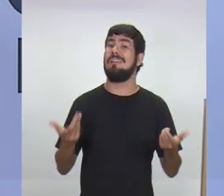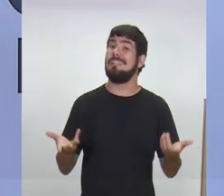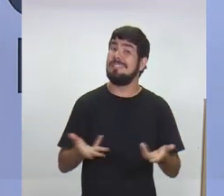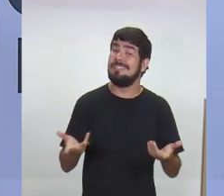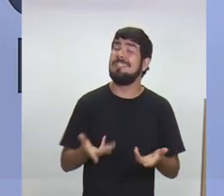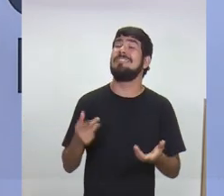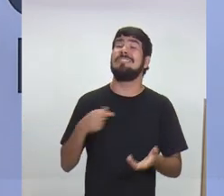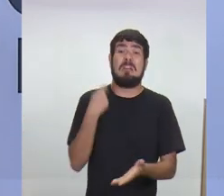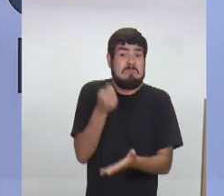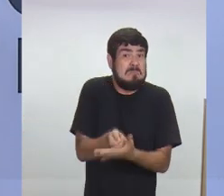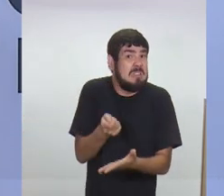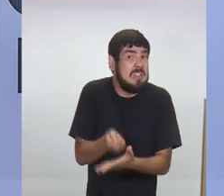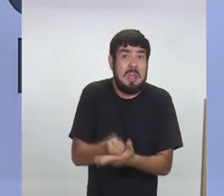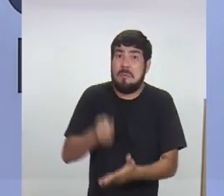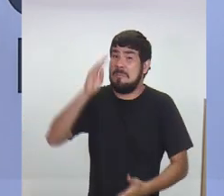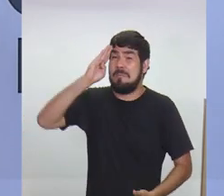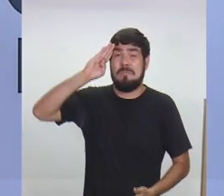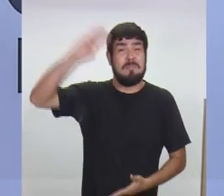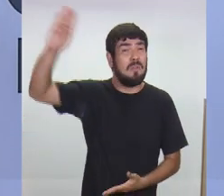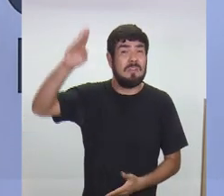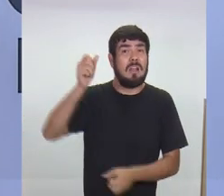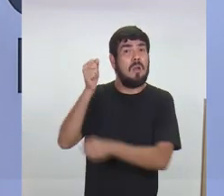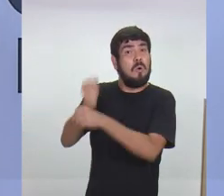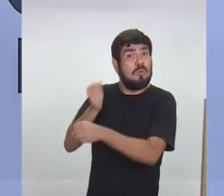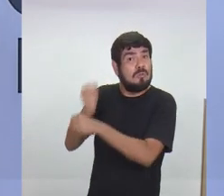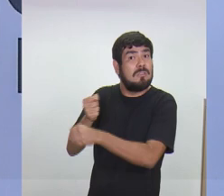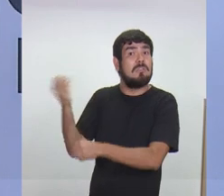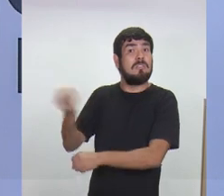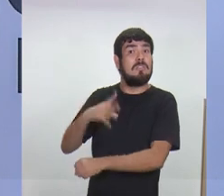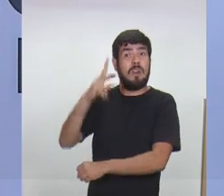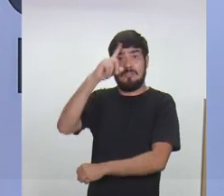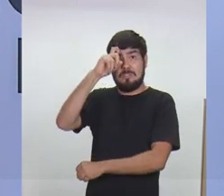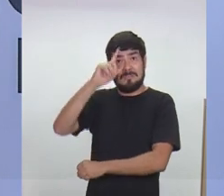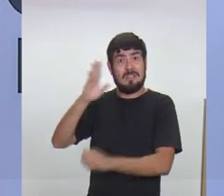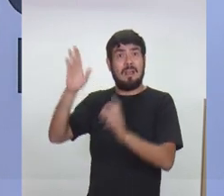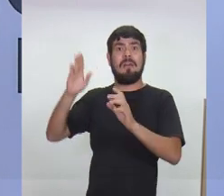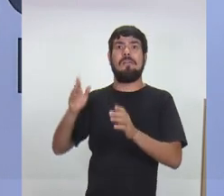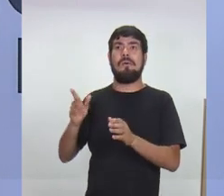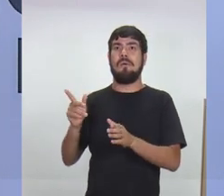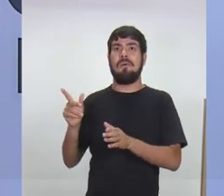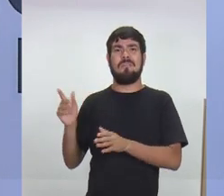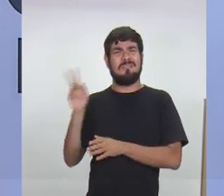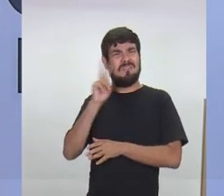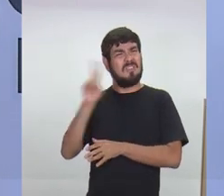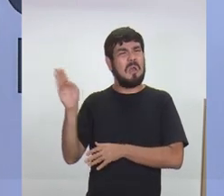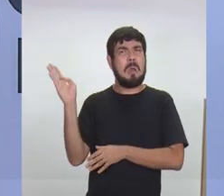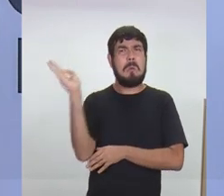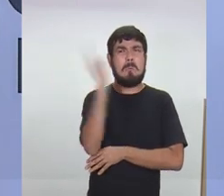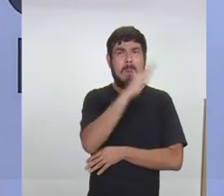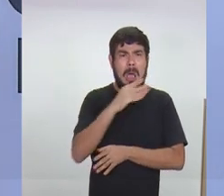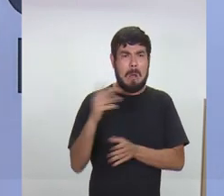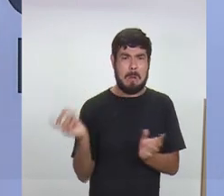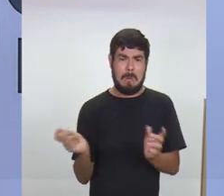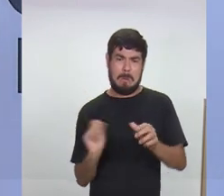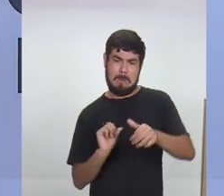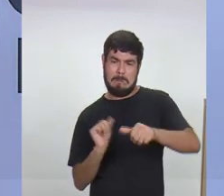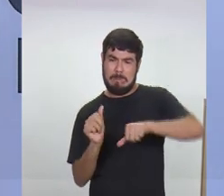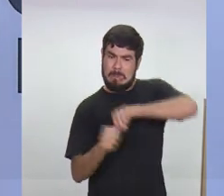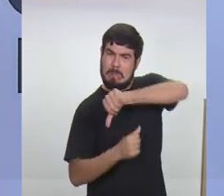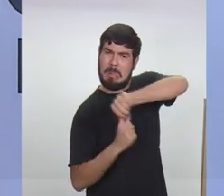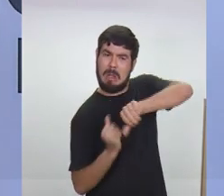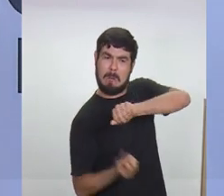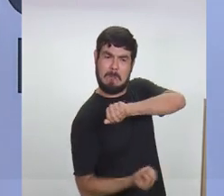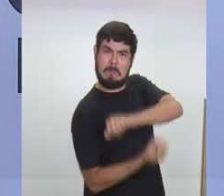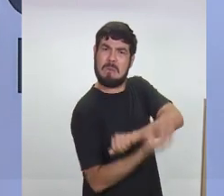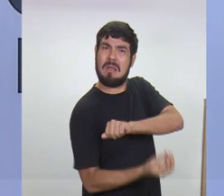estamos colocando que vai ser uma das prioridades com a construção dos hospitais os maus caminhos desviaram 100 milhões com todo mundo viu está publicada